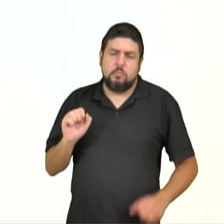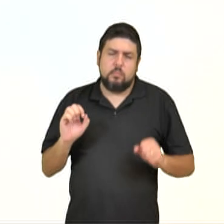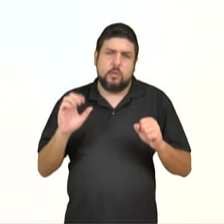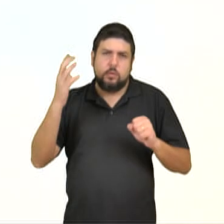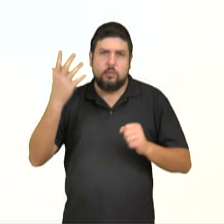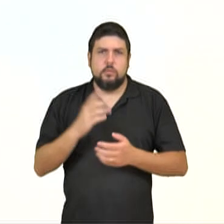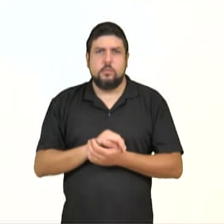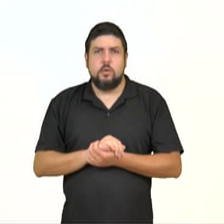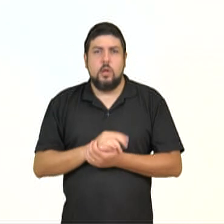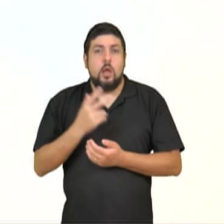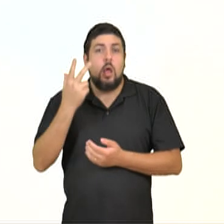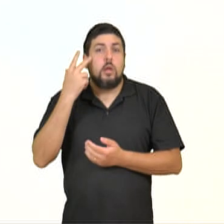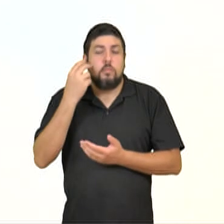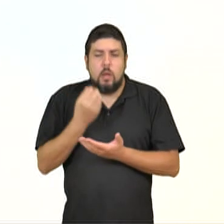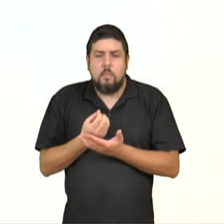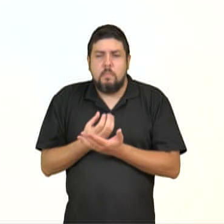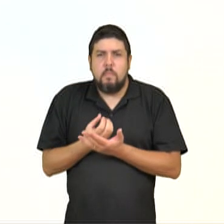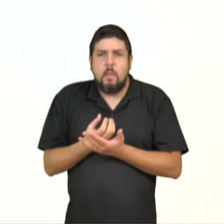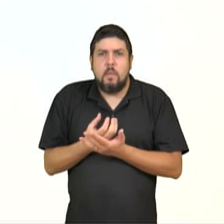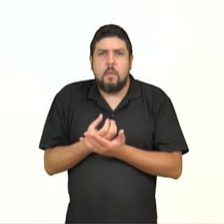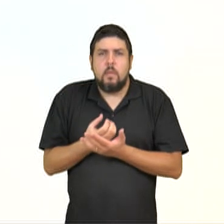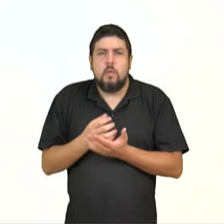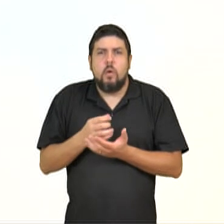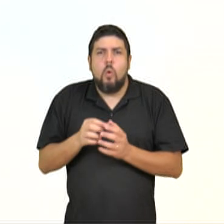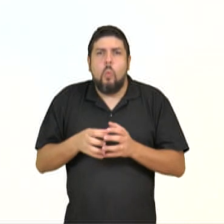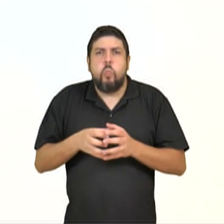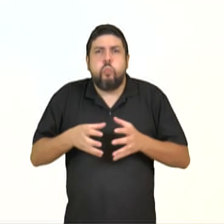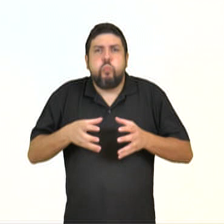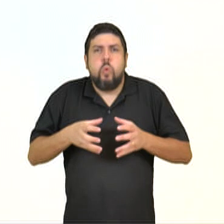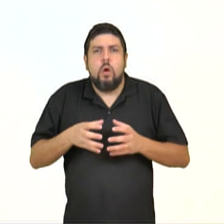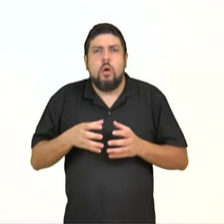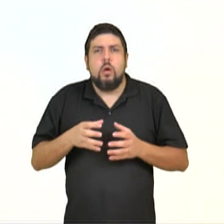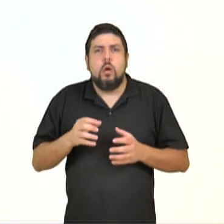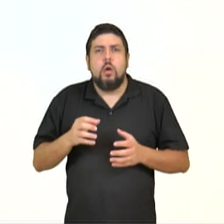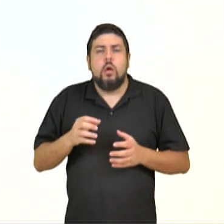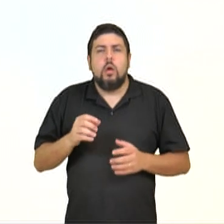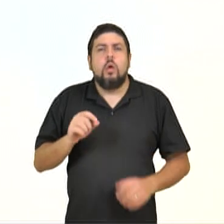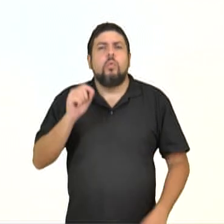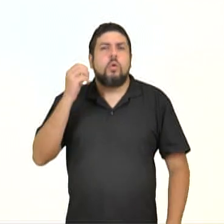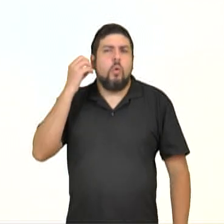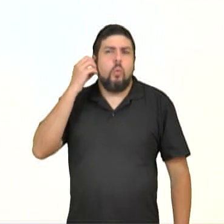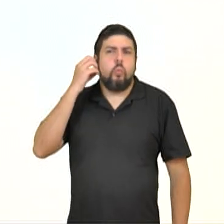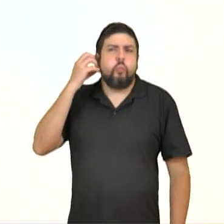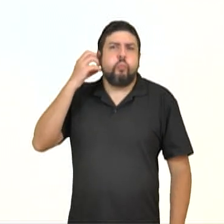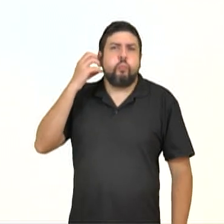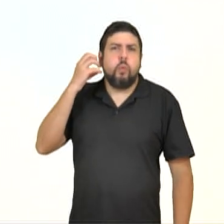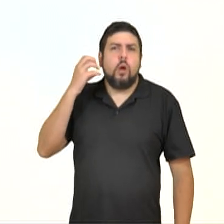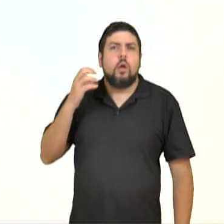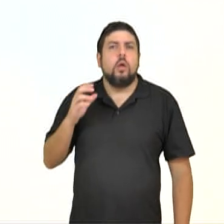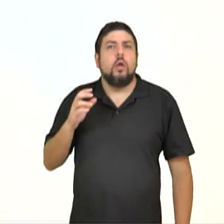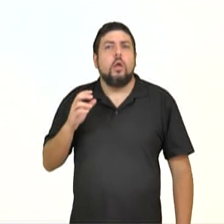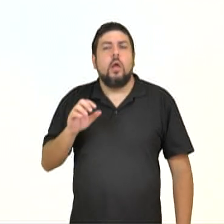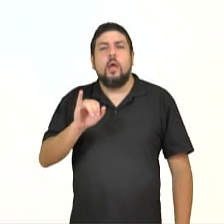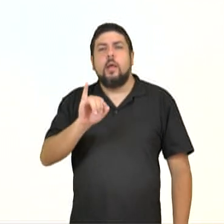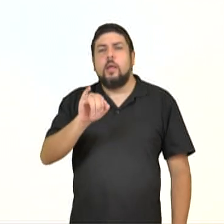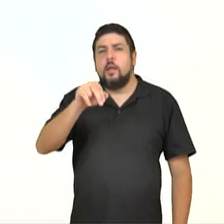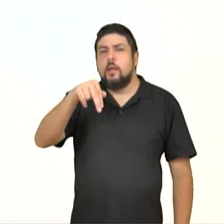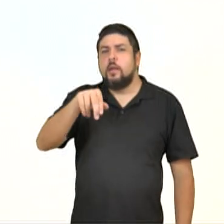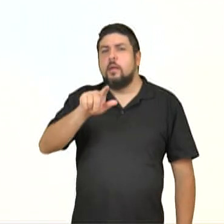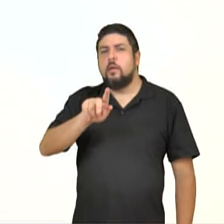os linfonodos aumentem de tamanho, formando então o que popularmente nós chamamos de